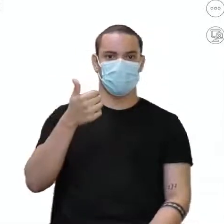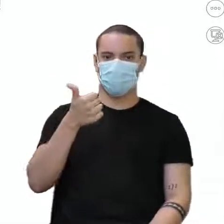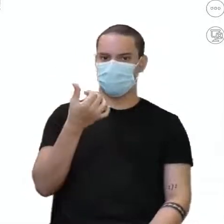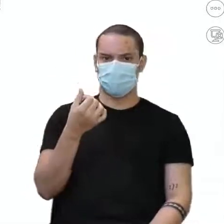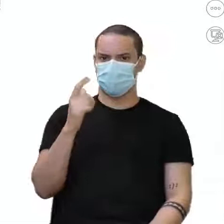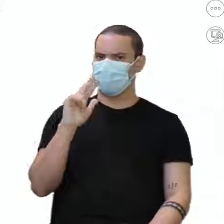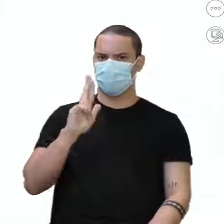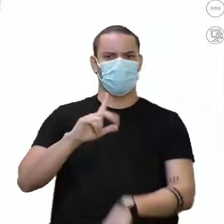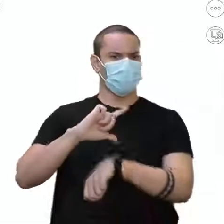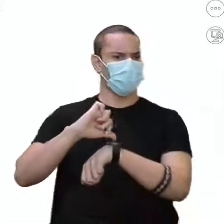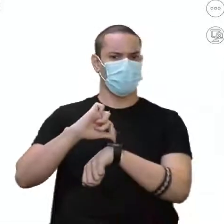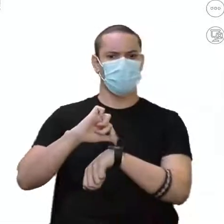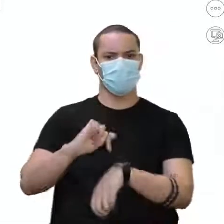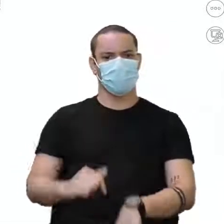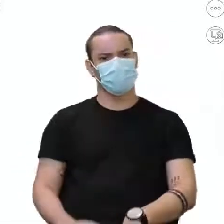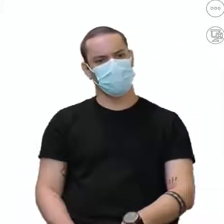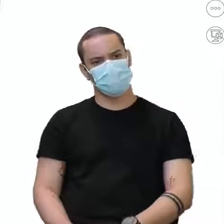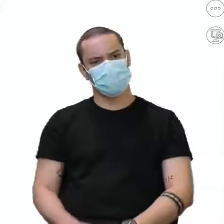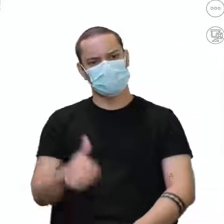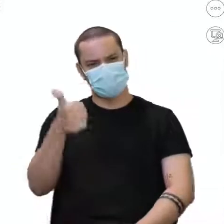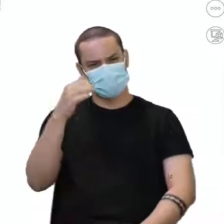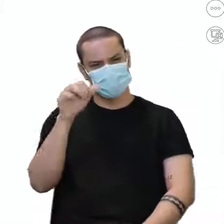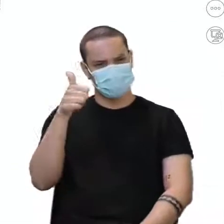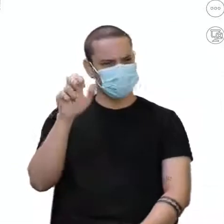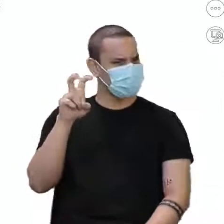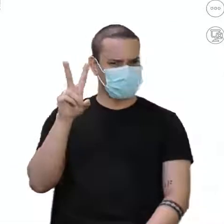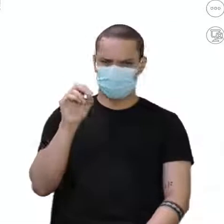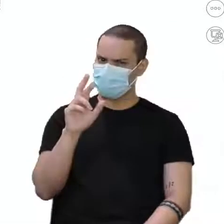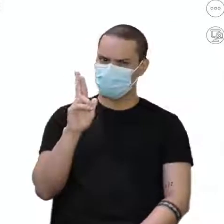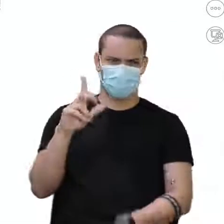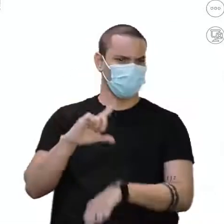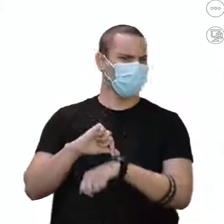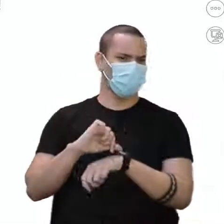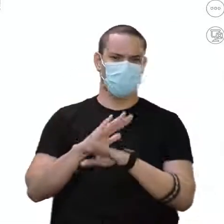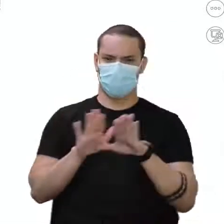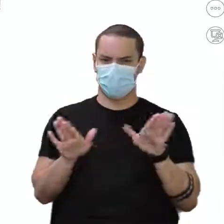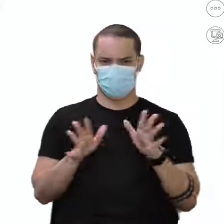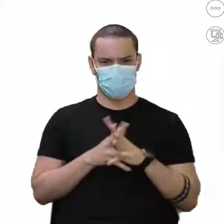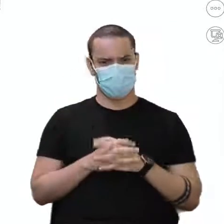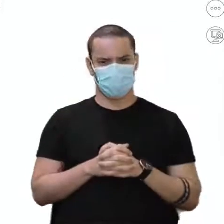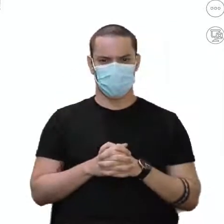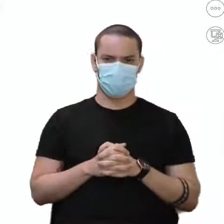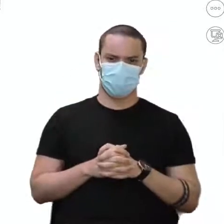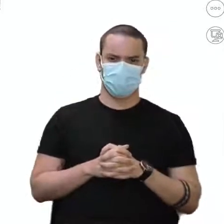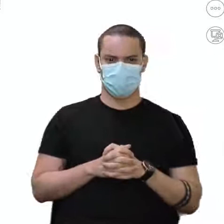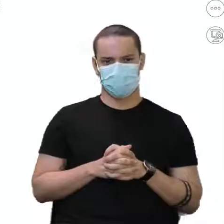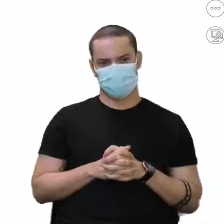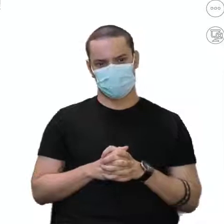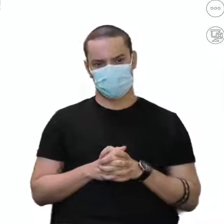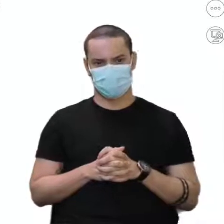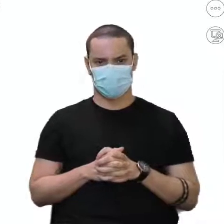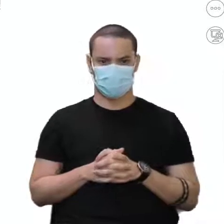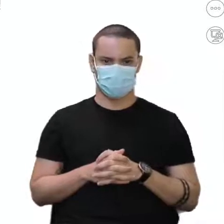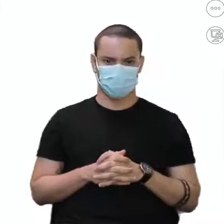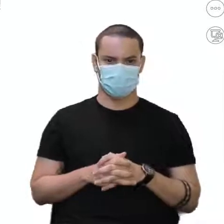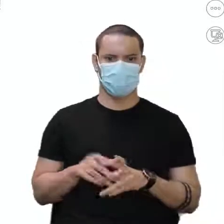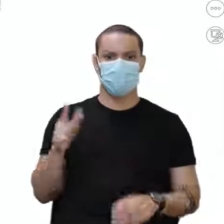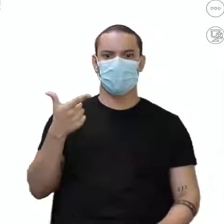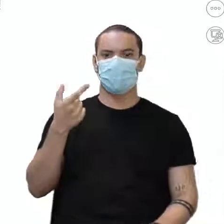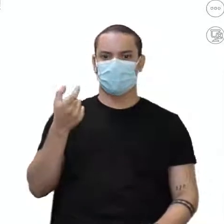parece horário, 10, 15, 50, não está me parecendo horário. Vamos mais embaixo. Temos aqui,